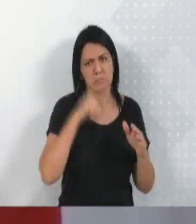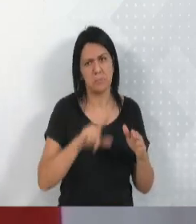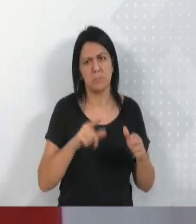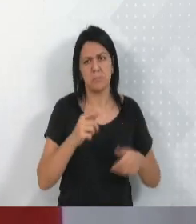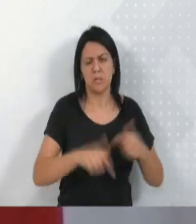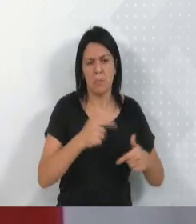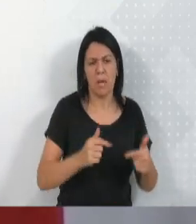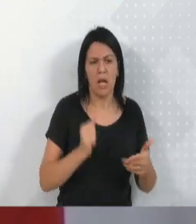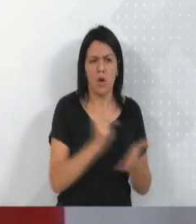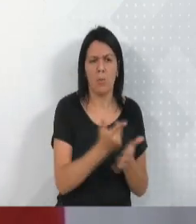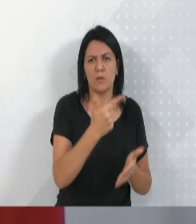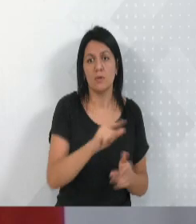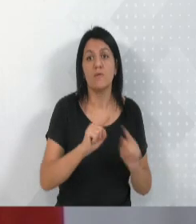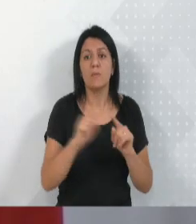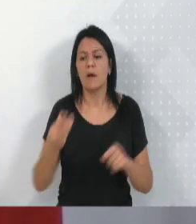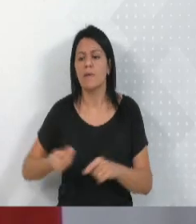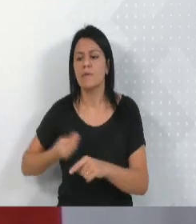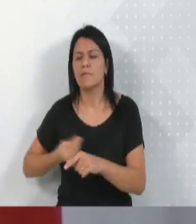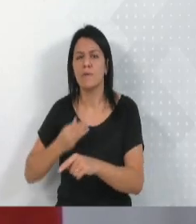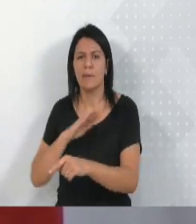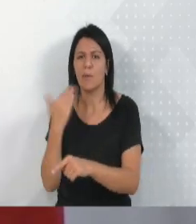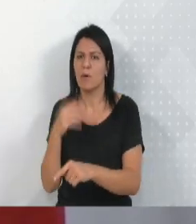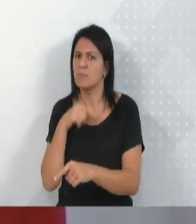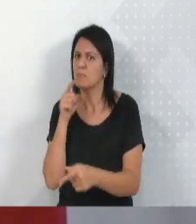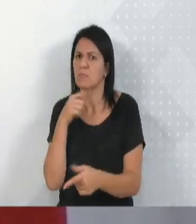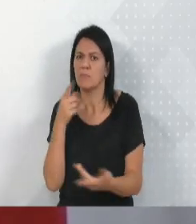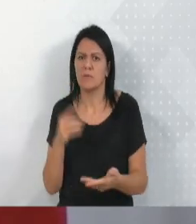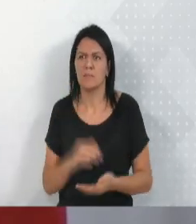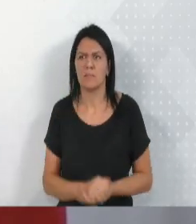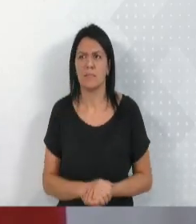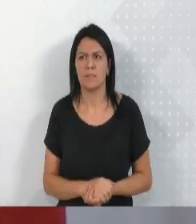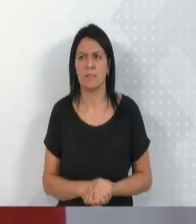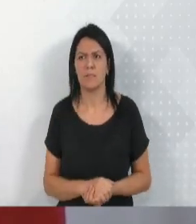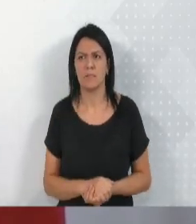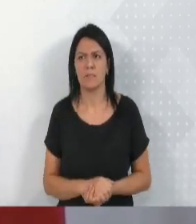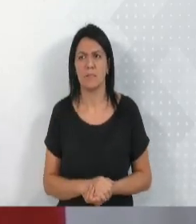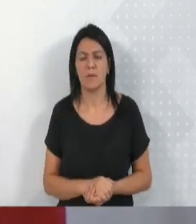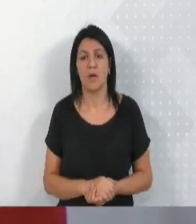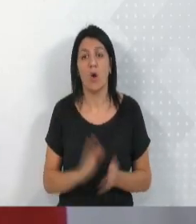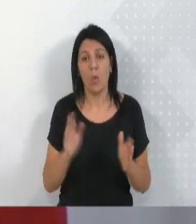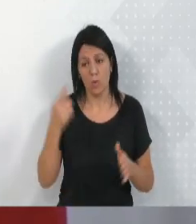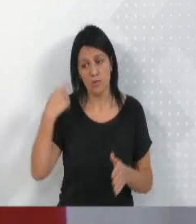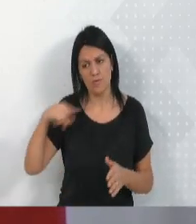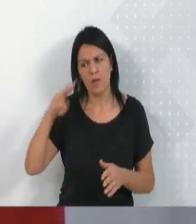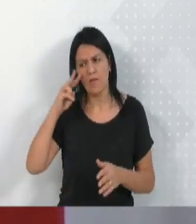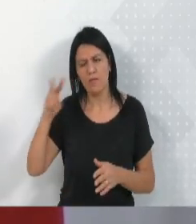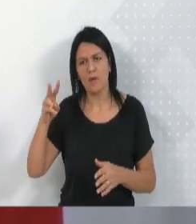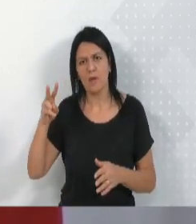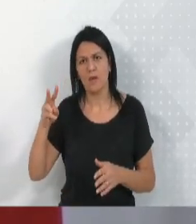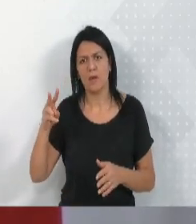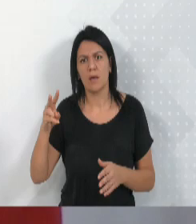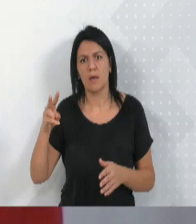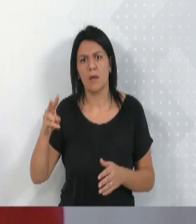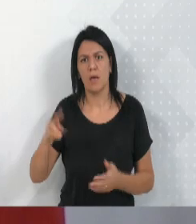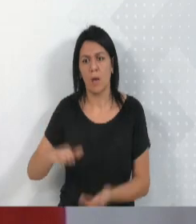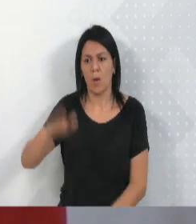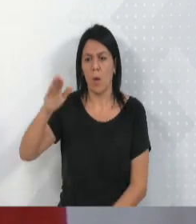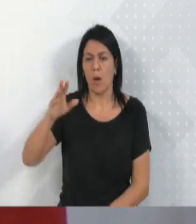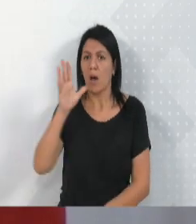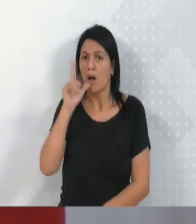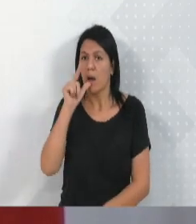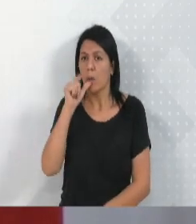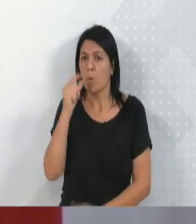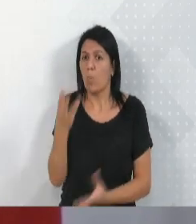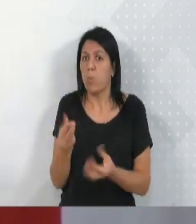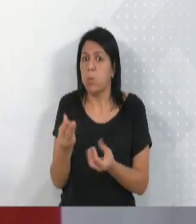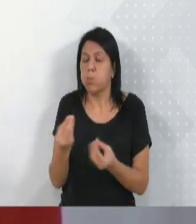são milhares de metros cúbicos de água, se eu não me engano, não recebi o relatório oficial daquele reservatório, e se a gente tiver